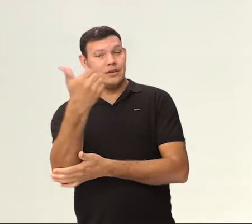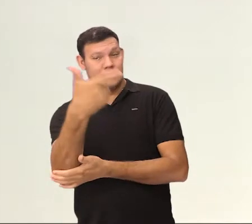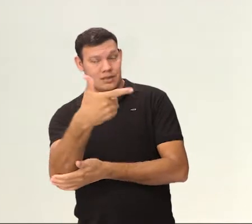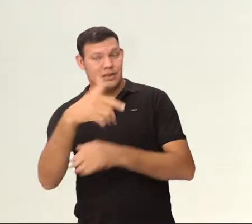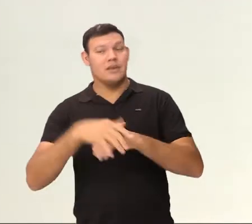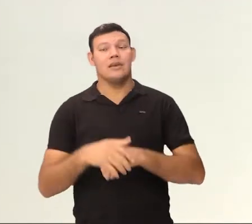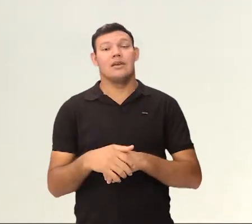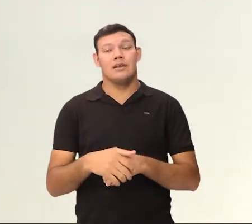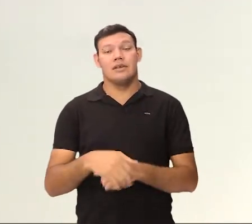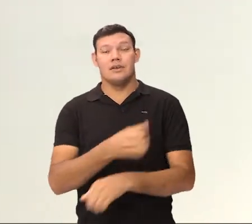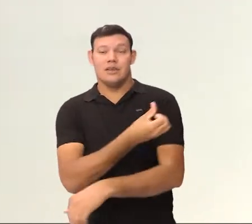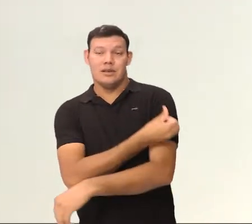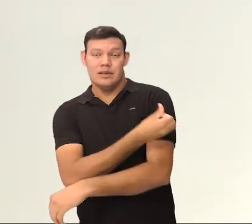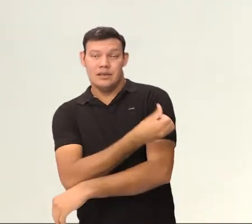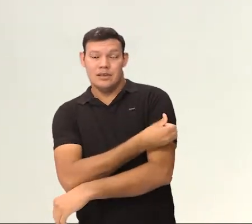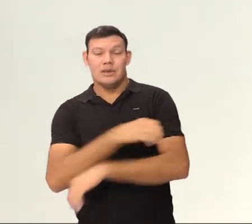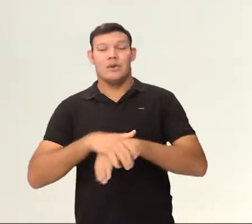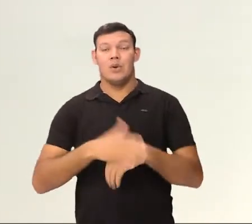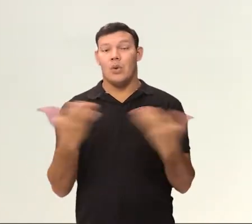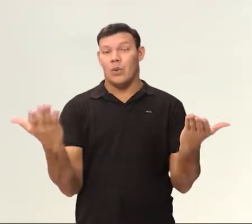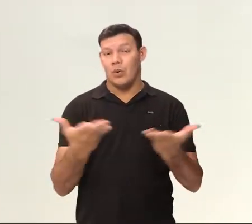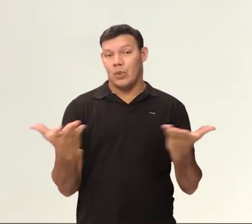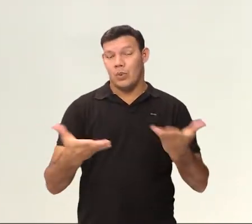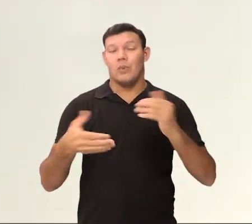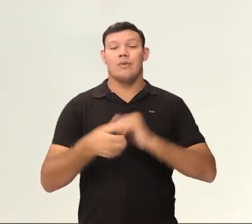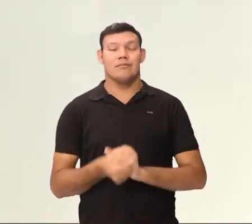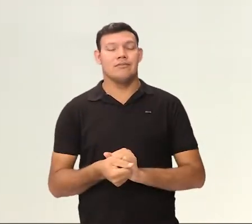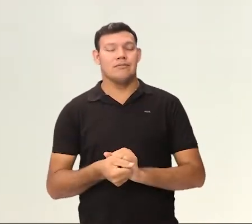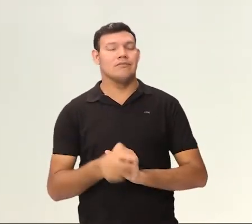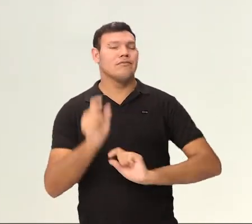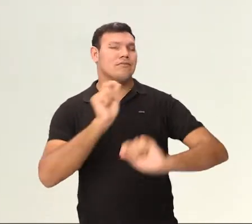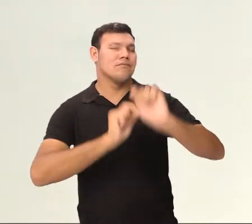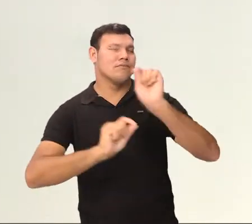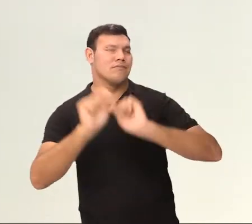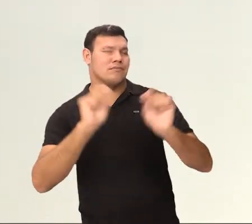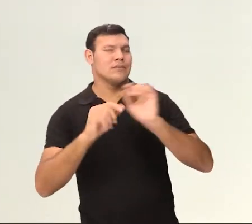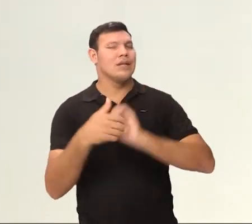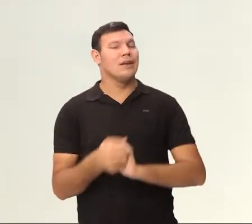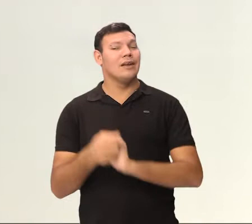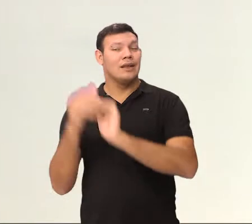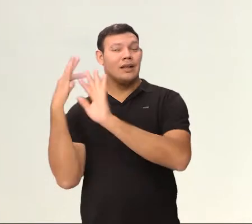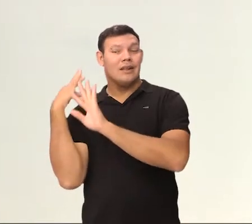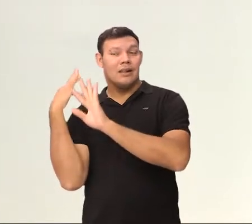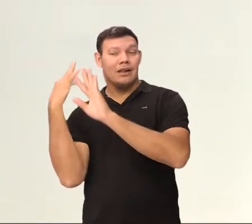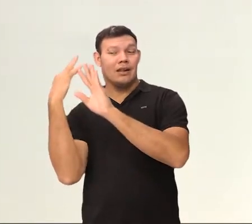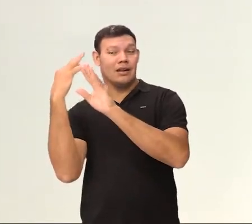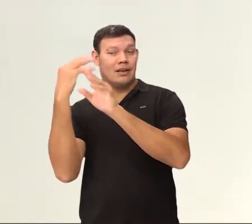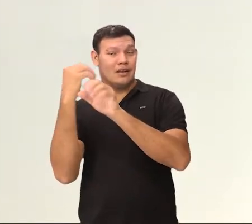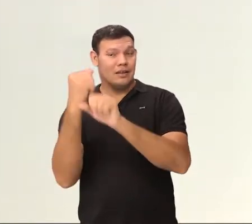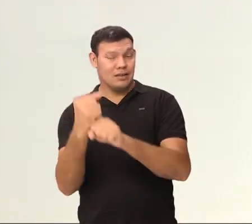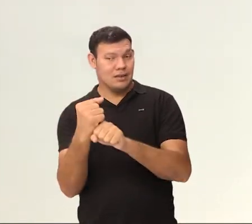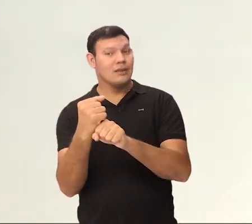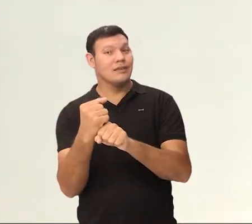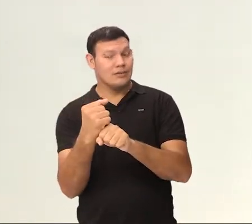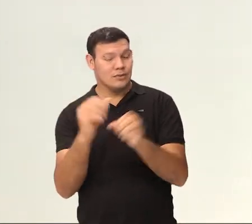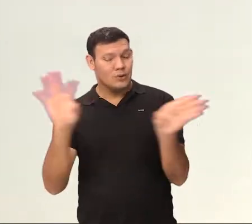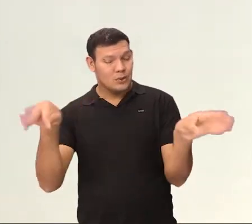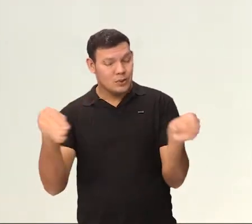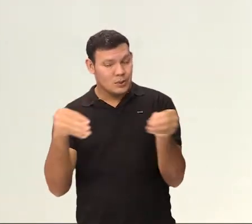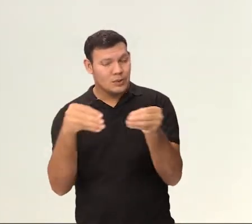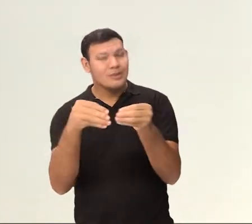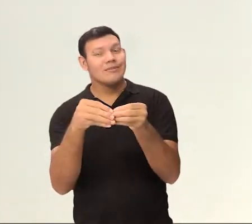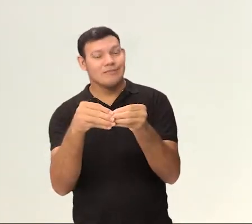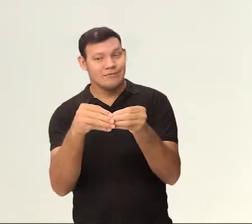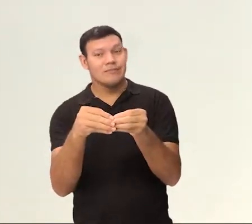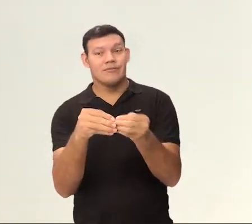ano do ensino fundamental. Na aula de hoje, a gente vai fazer uma breve introdução, um breve resumo